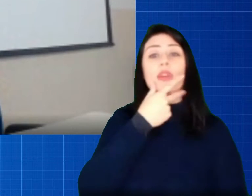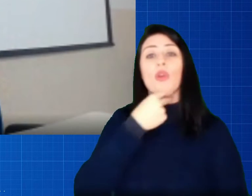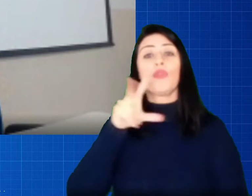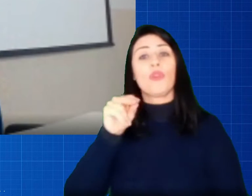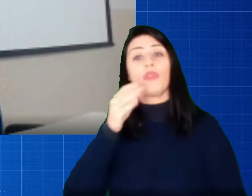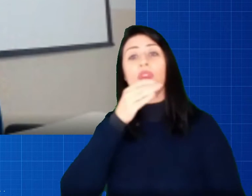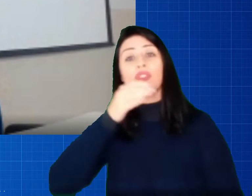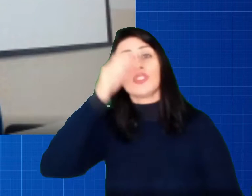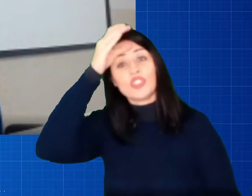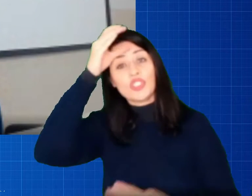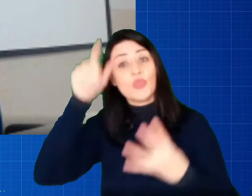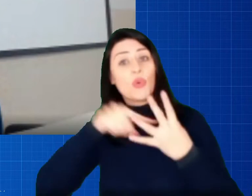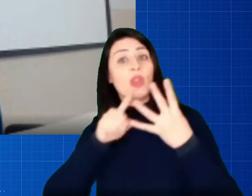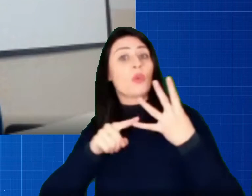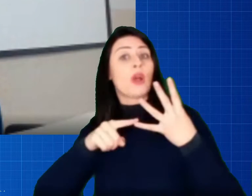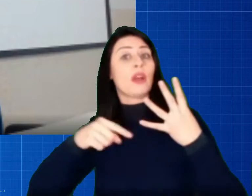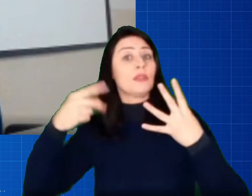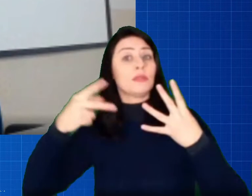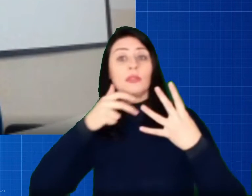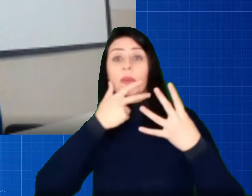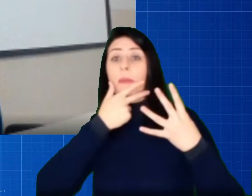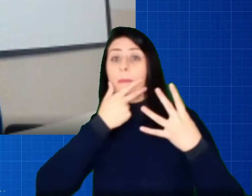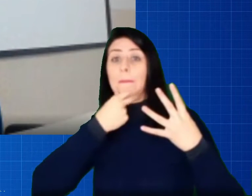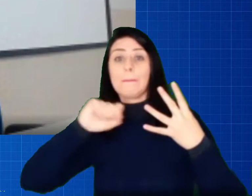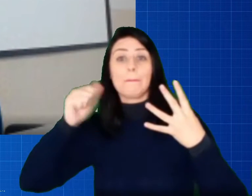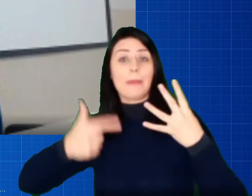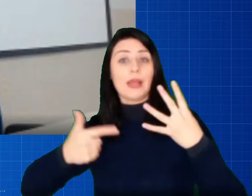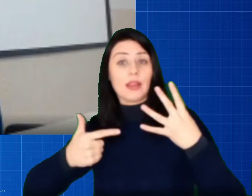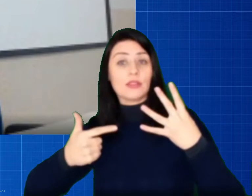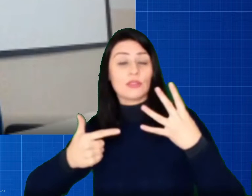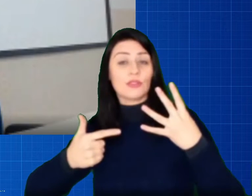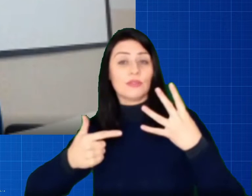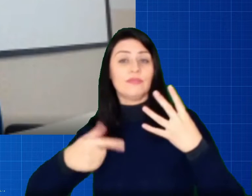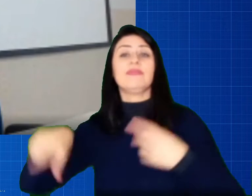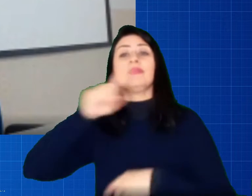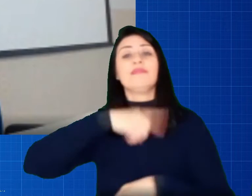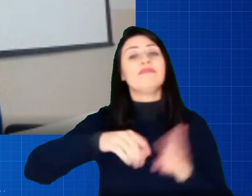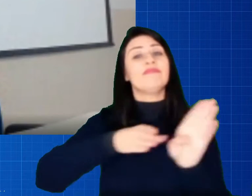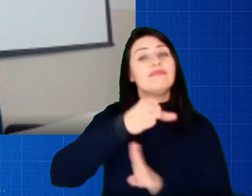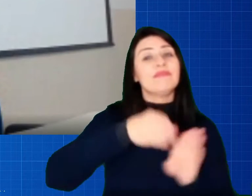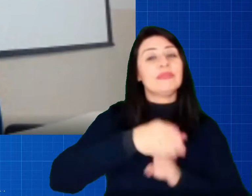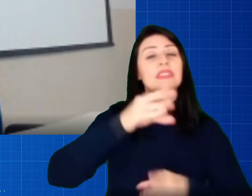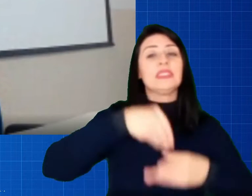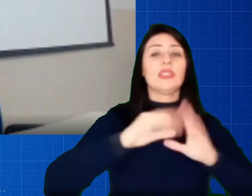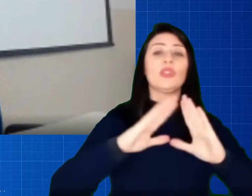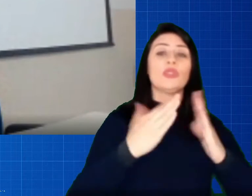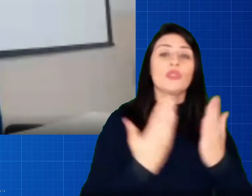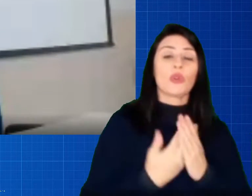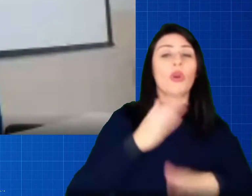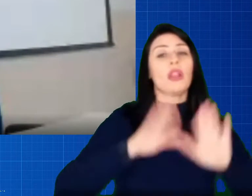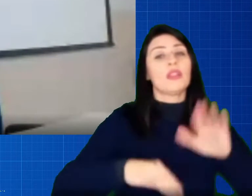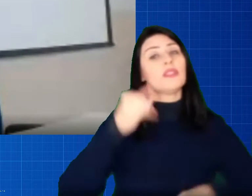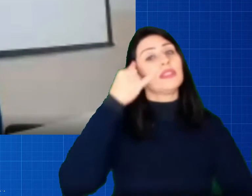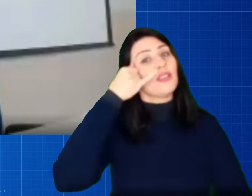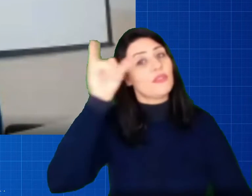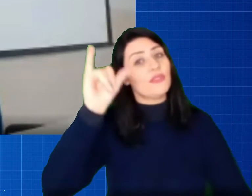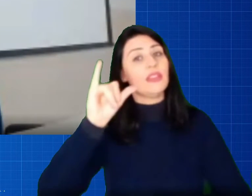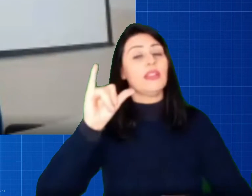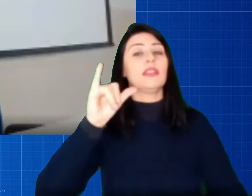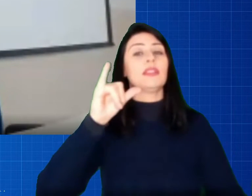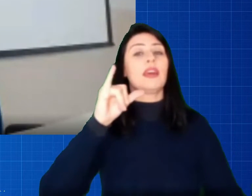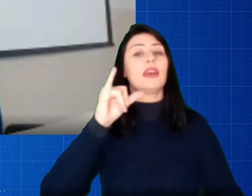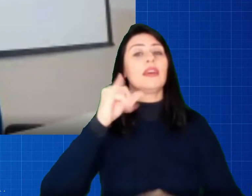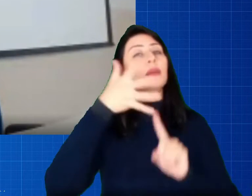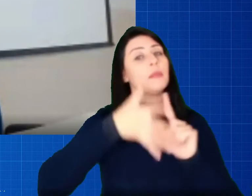avós e tios primeiro, para depois vir o padrasto. Então, assim, quando a gente orienta na escola, às vezes a gente está prevenindo que seus filhos